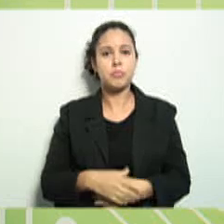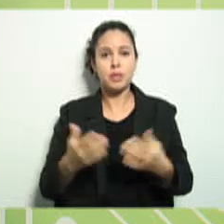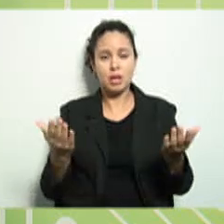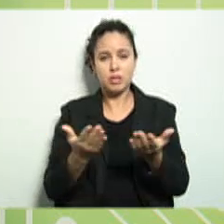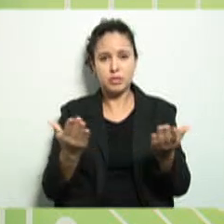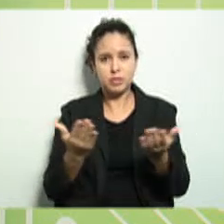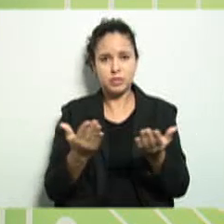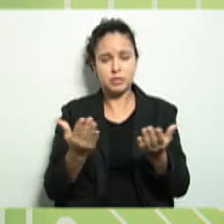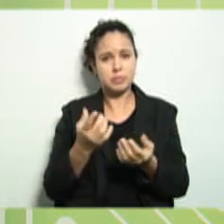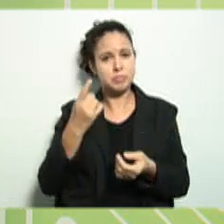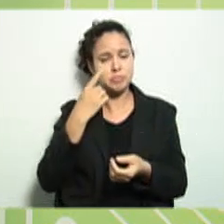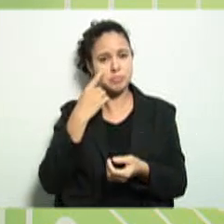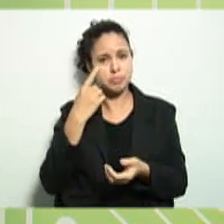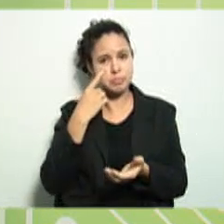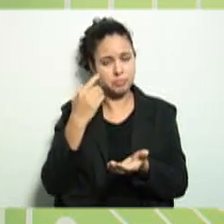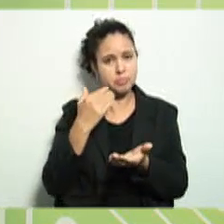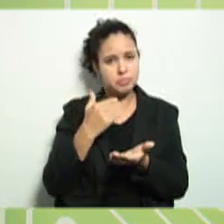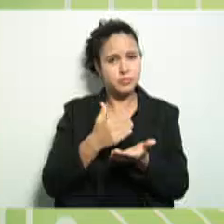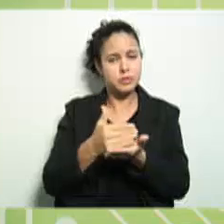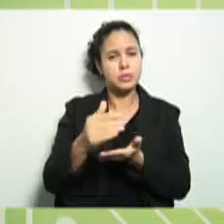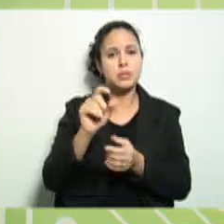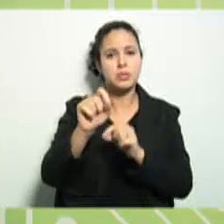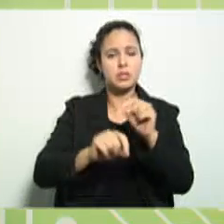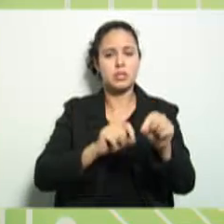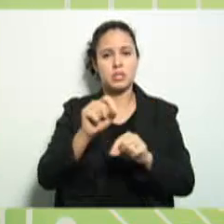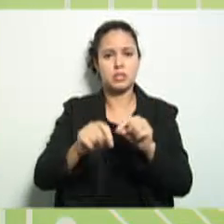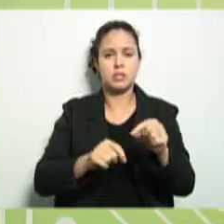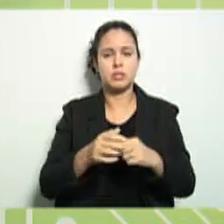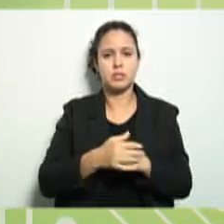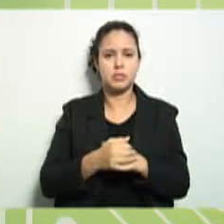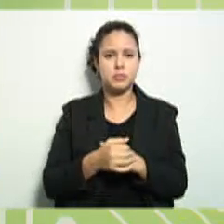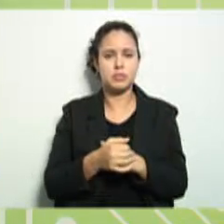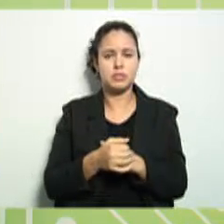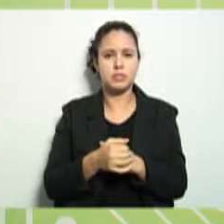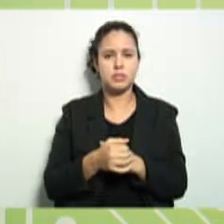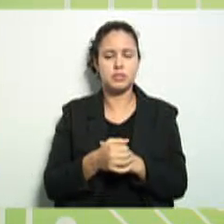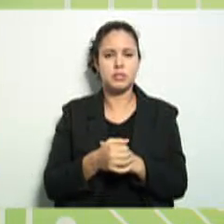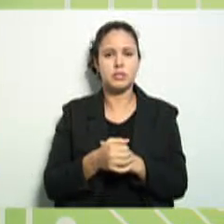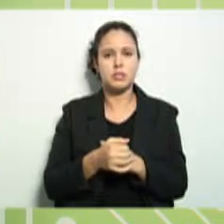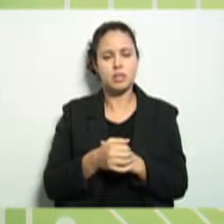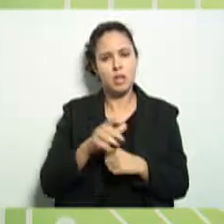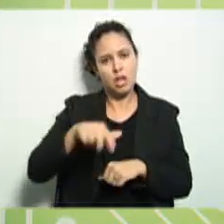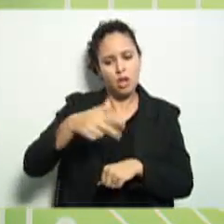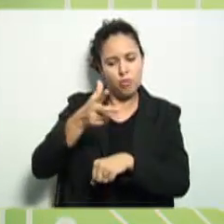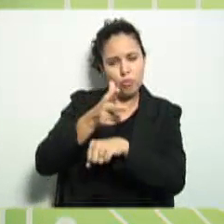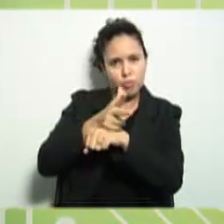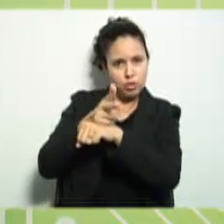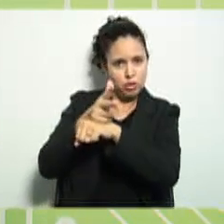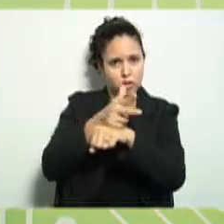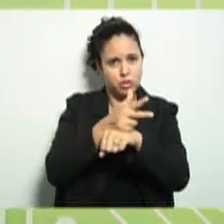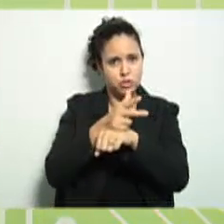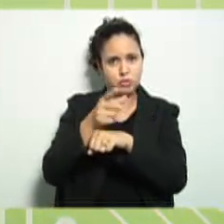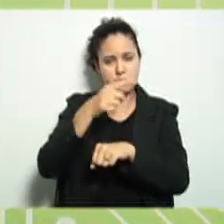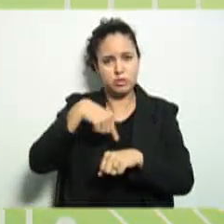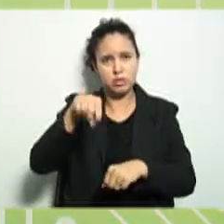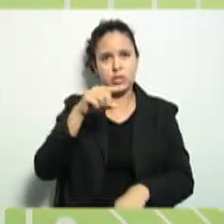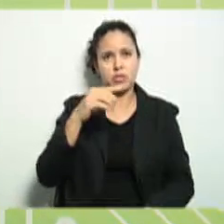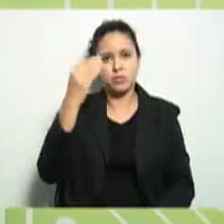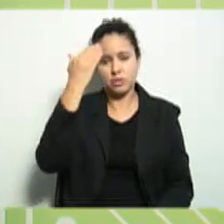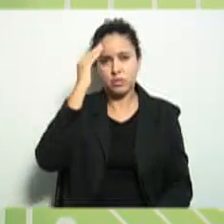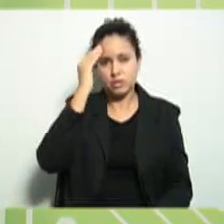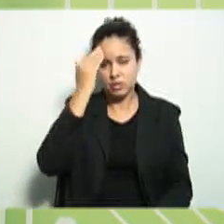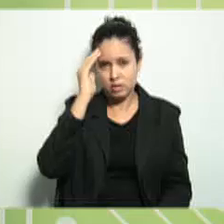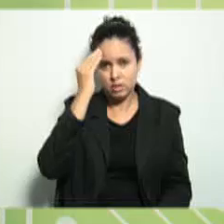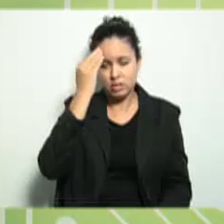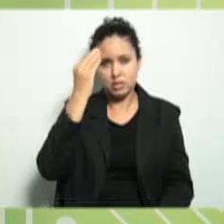Agora passaremos uma externa para vocês terem uma melhor compreensão sobre o tema.